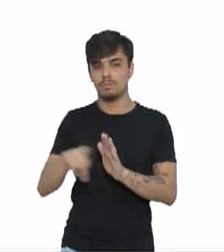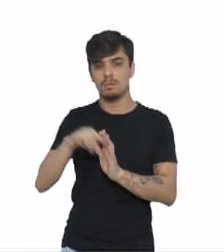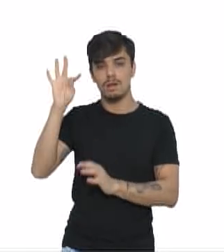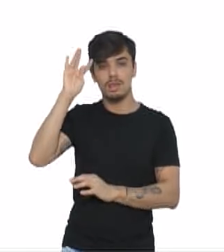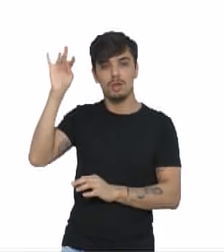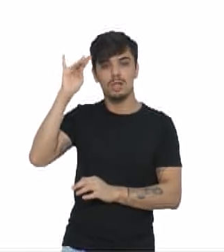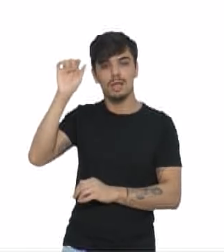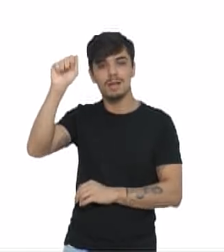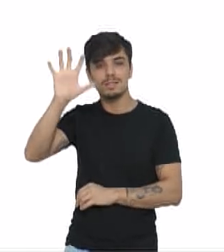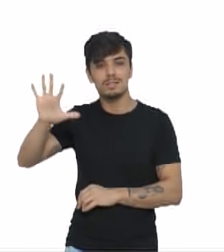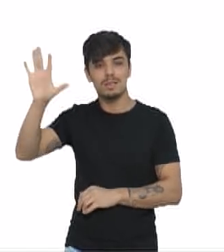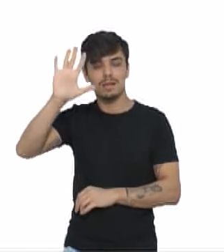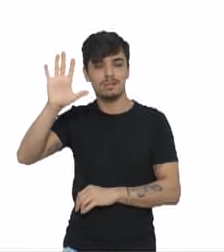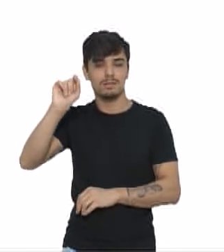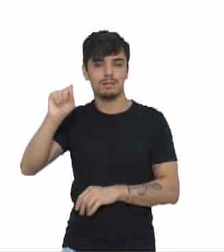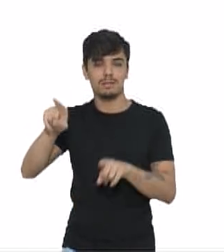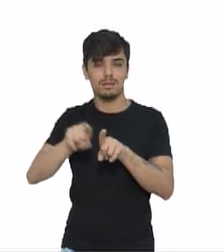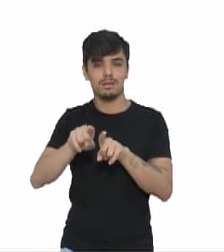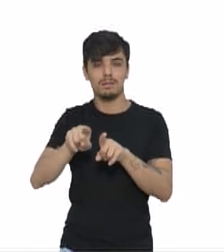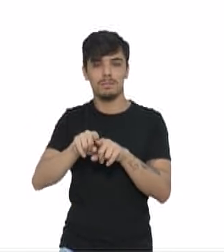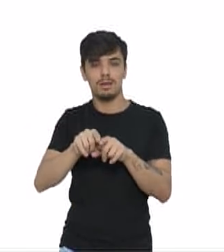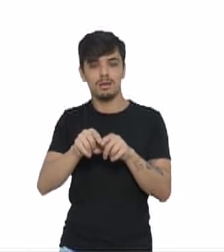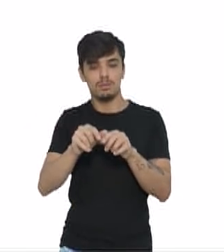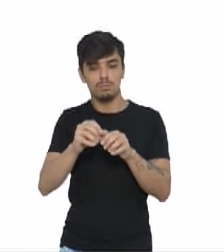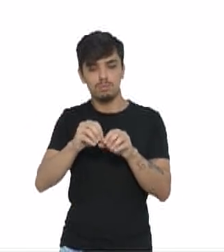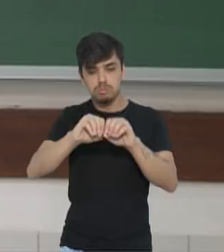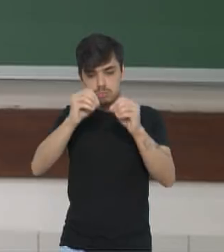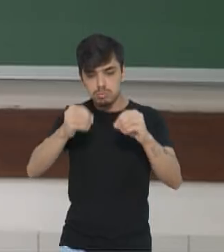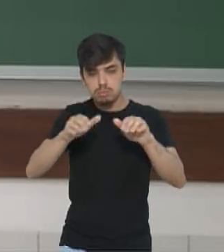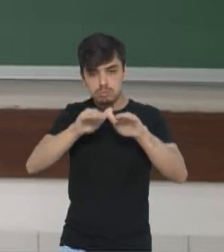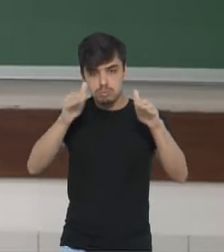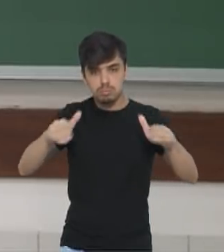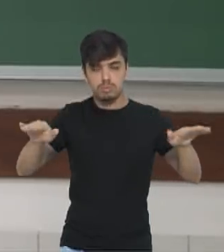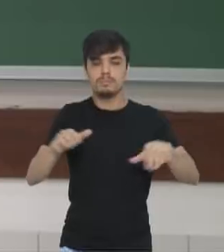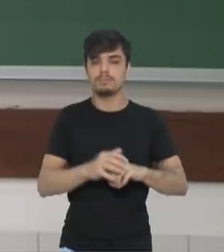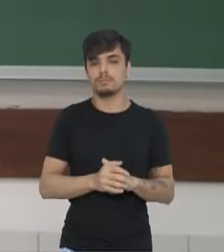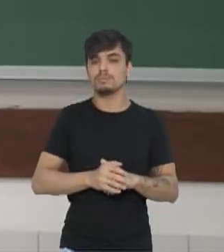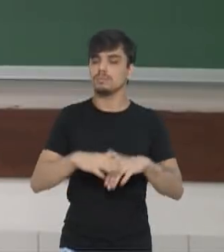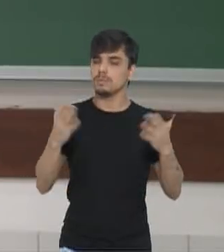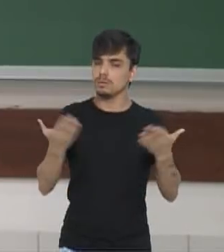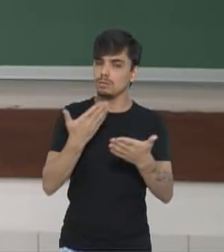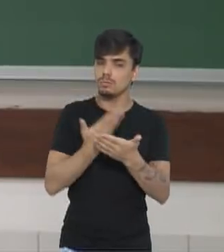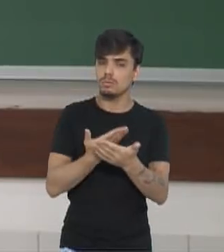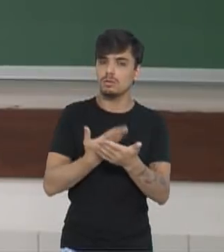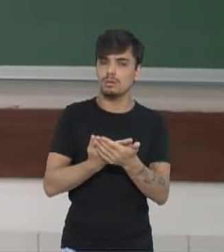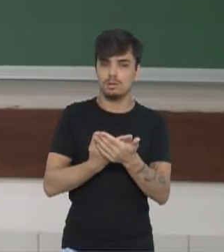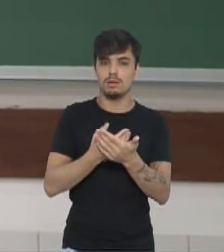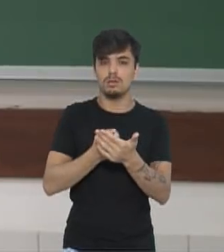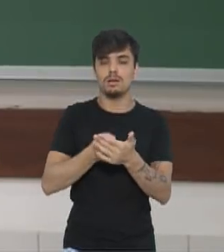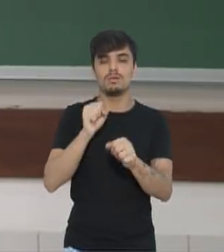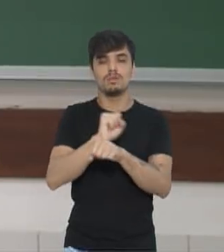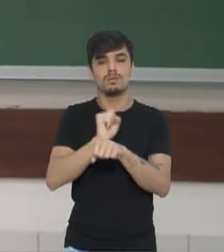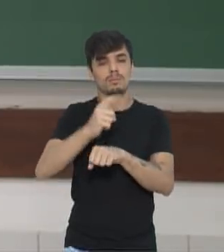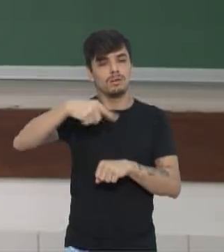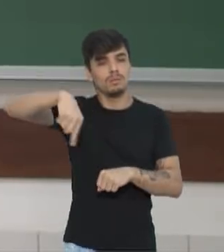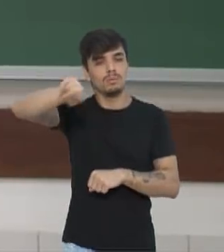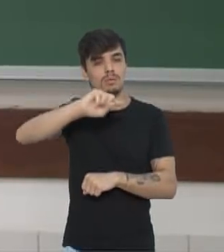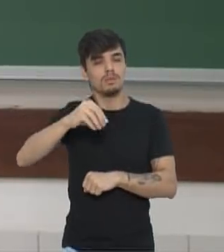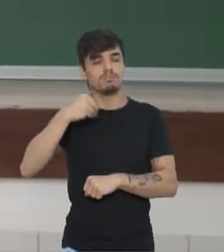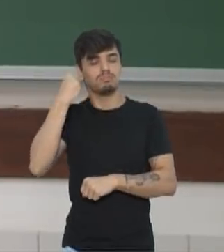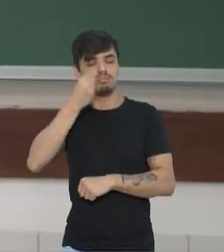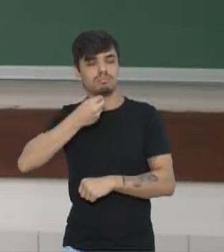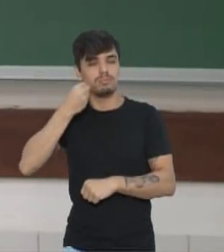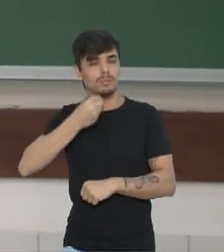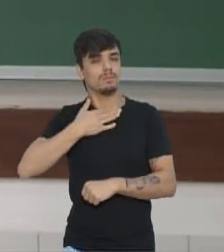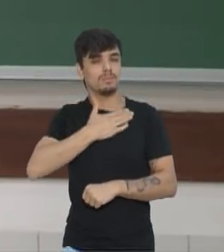de Bering e a teoria transoceânica. Certo? Então ficamos aí com a aula de hoje. Espero que todos tenham tido uma